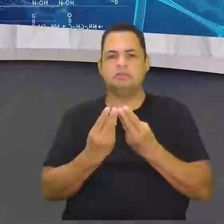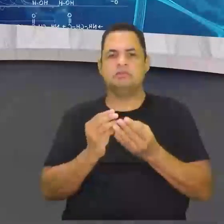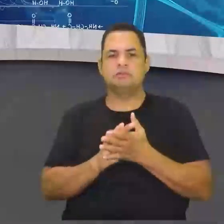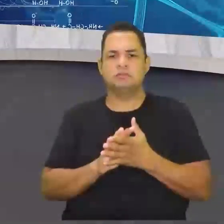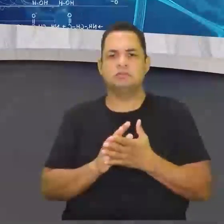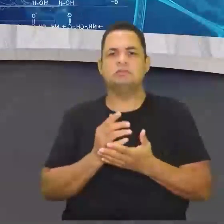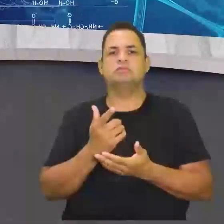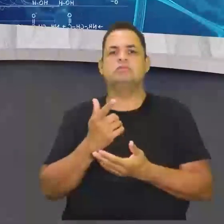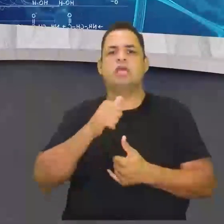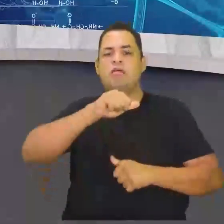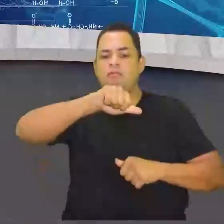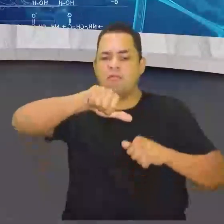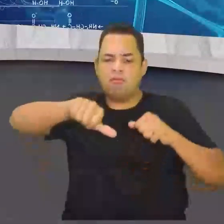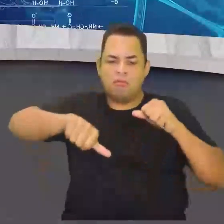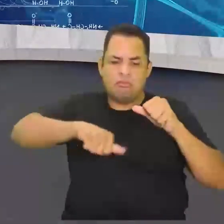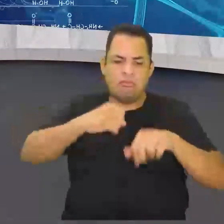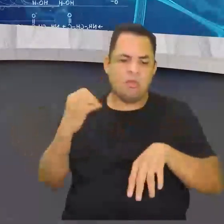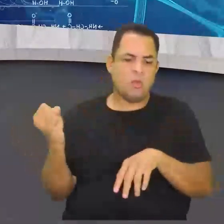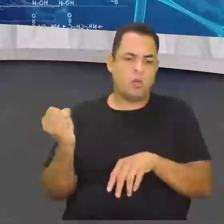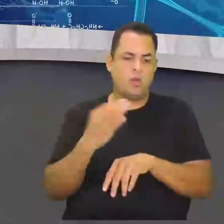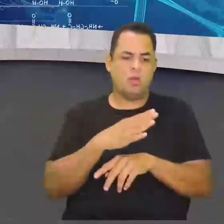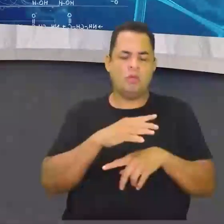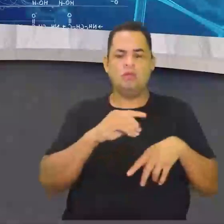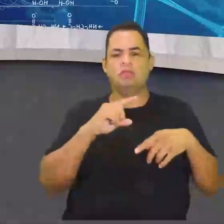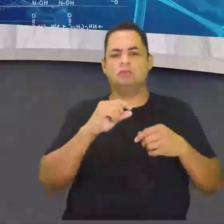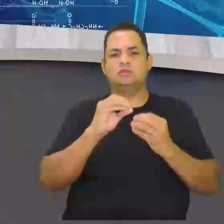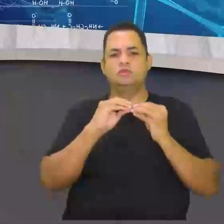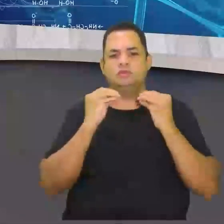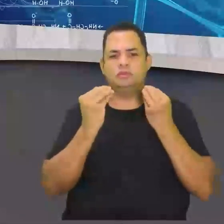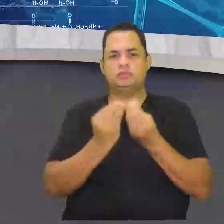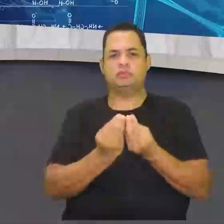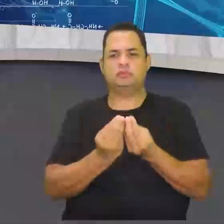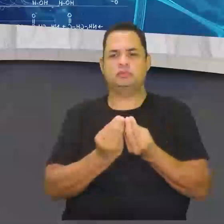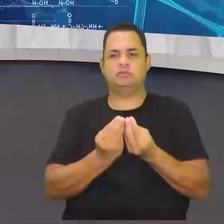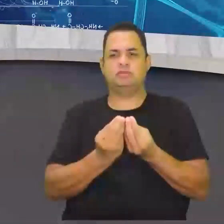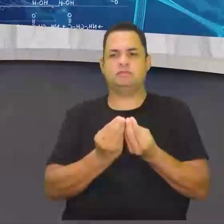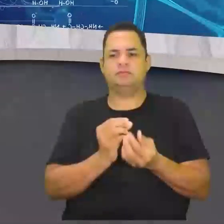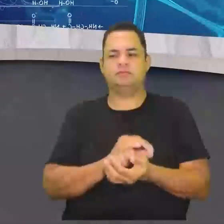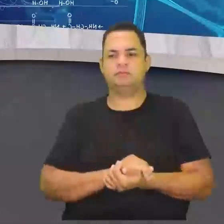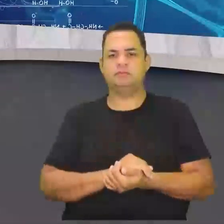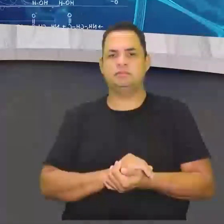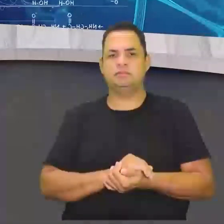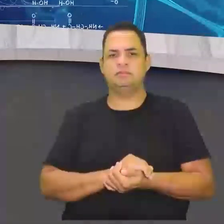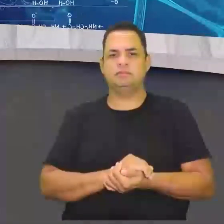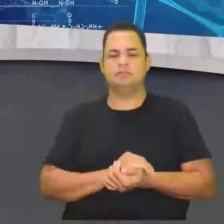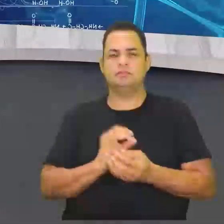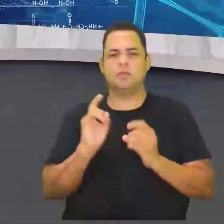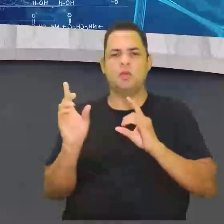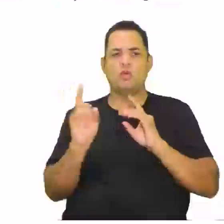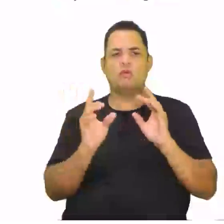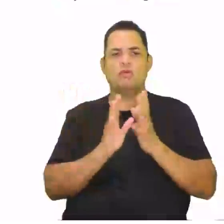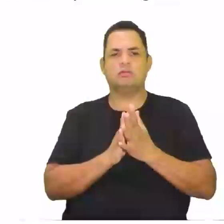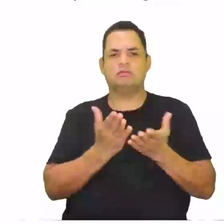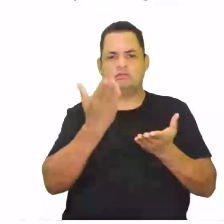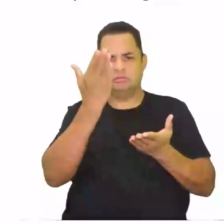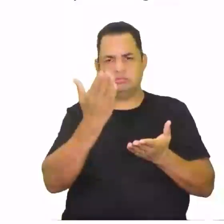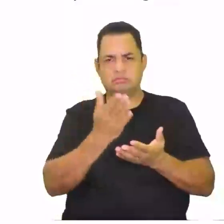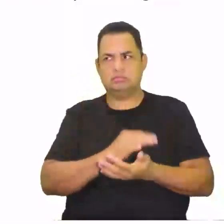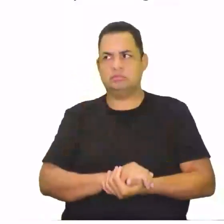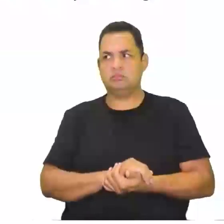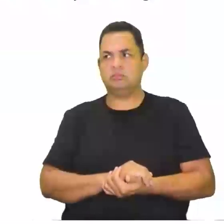é convertida em uma nova substância. Então, vamos lá para a gente ver como que fica cada equação